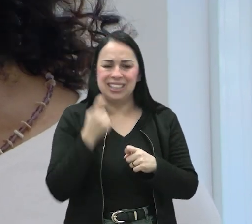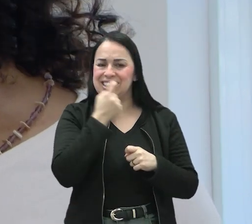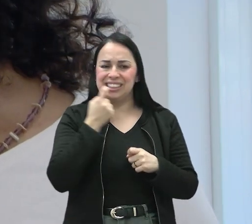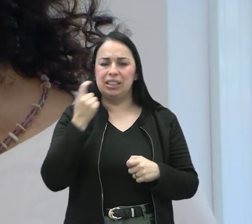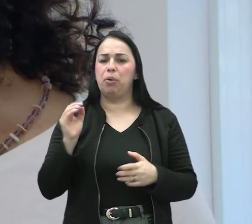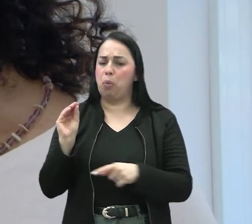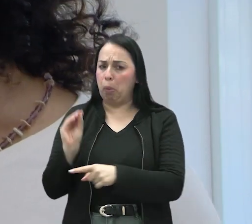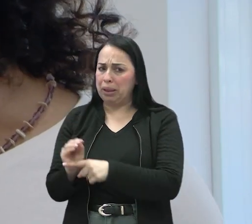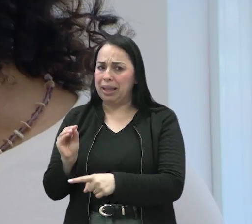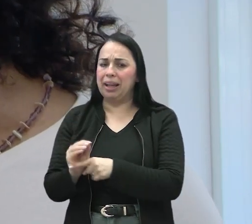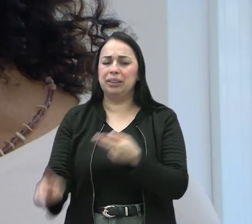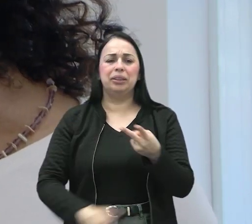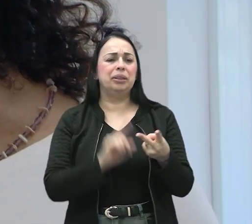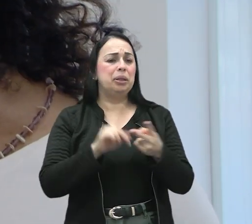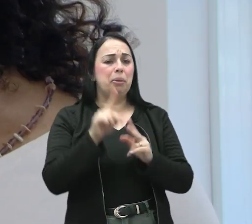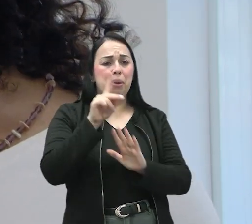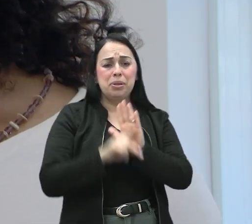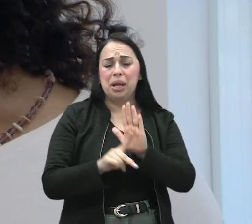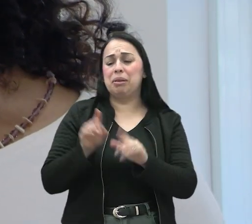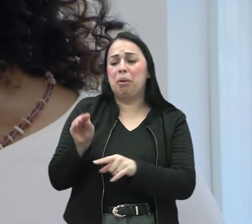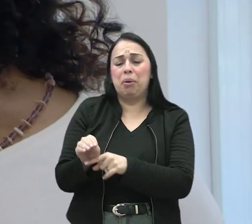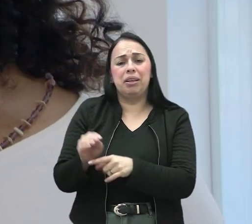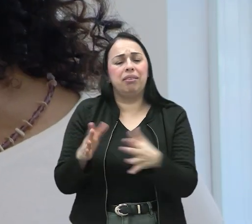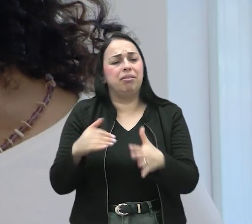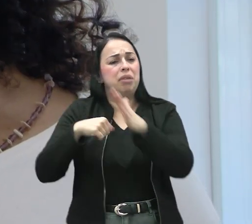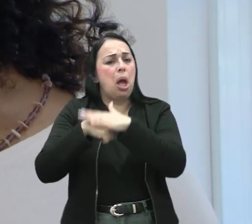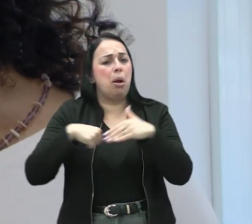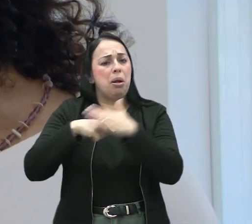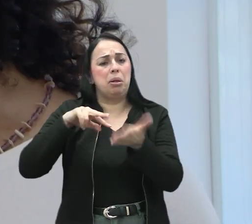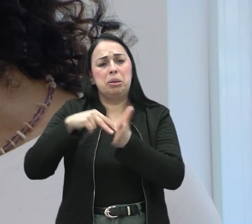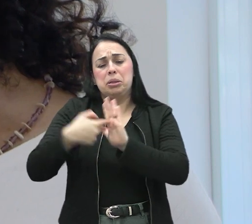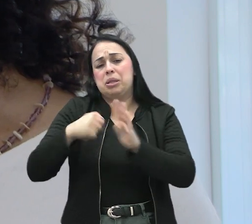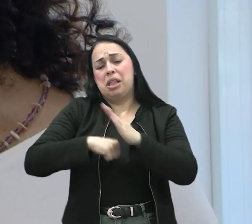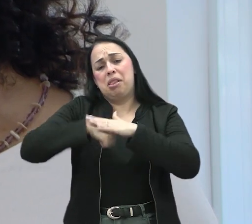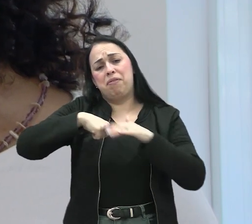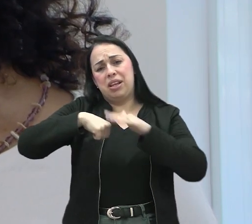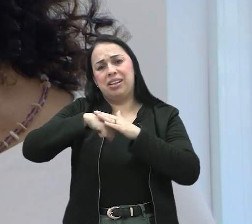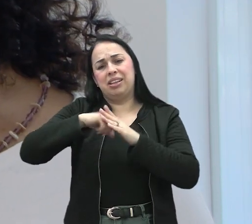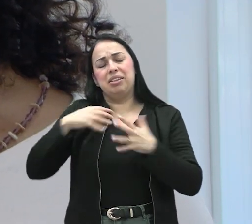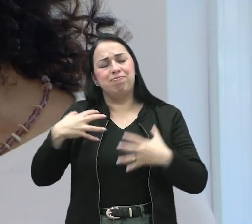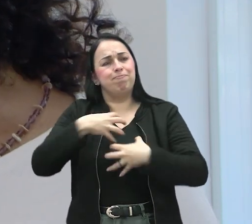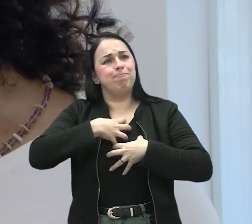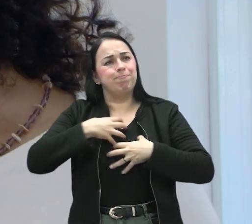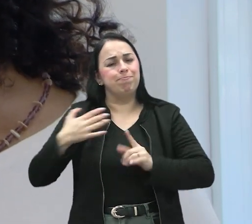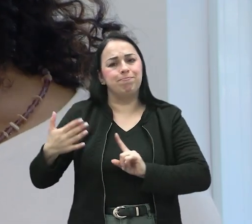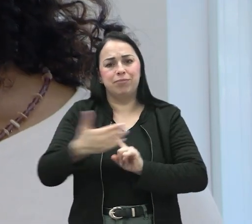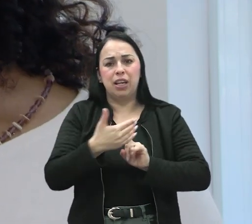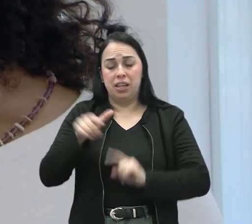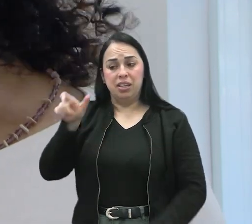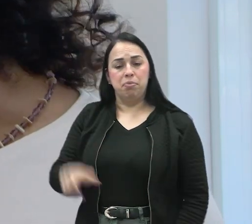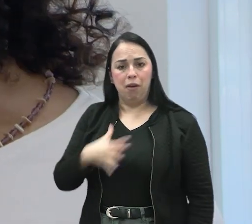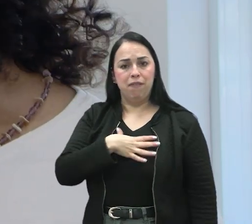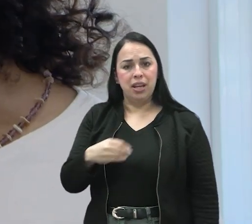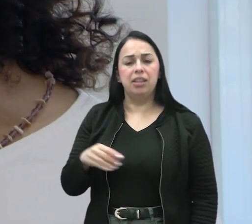o cuidado mesmo, esse cuidado do projeto já traz um carinho enorme, A gente se sente cuidado, e acolhido.